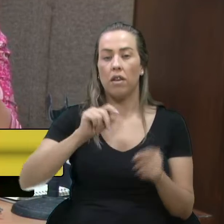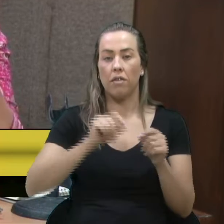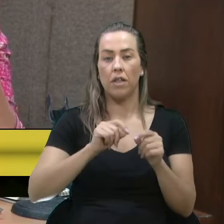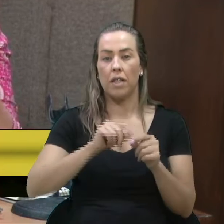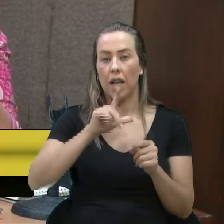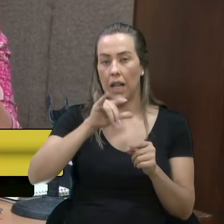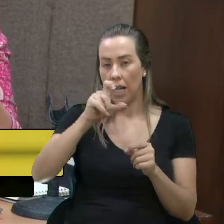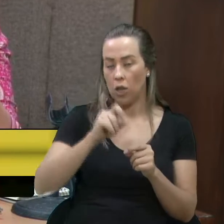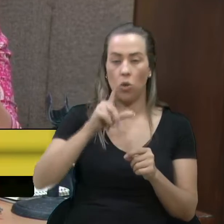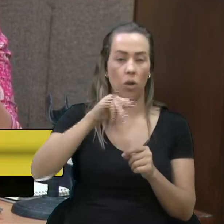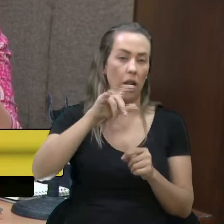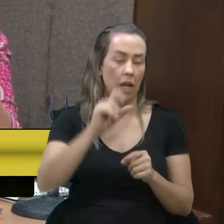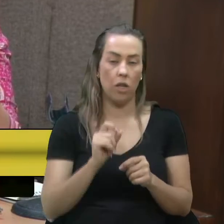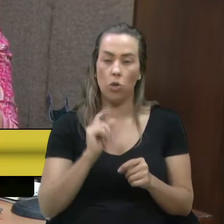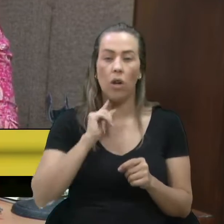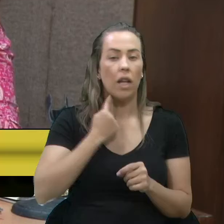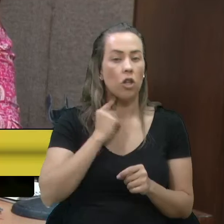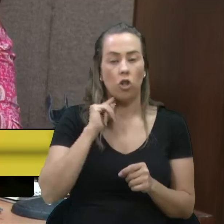e não pensar